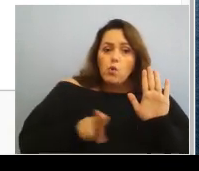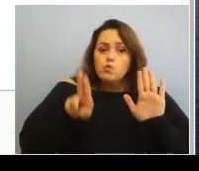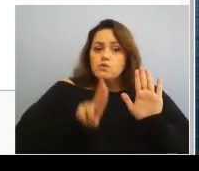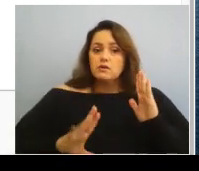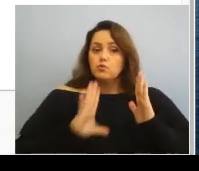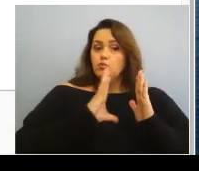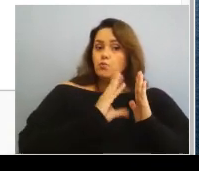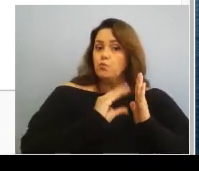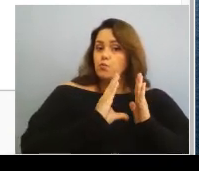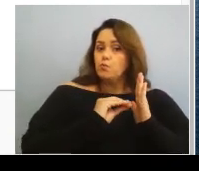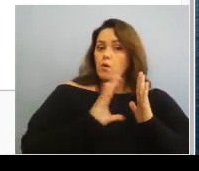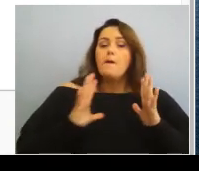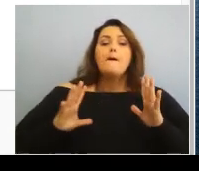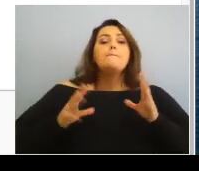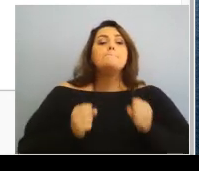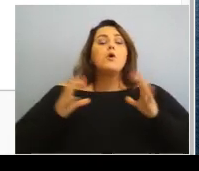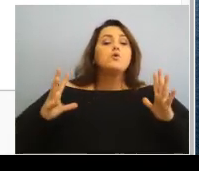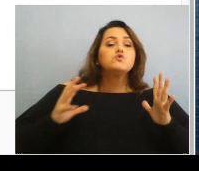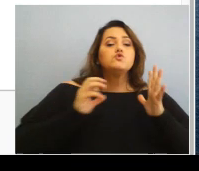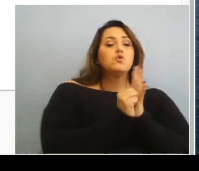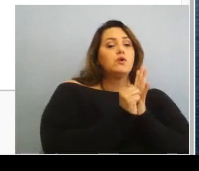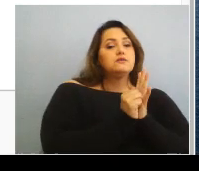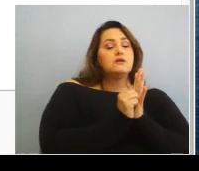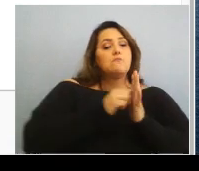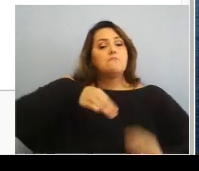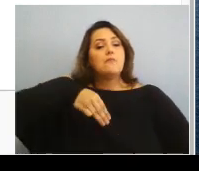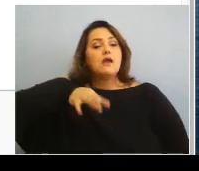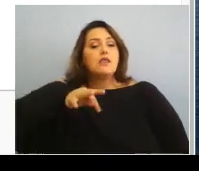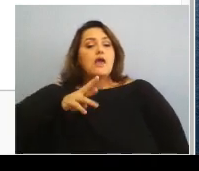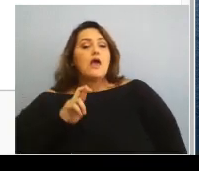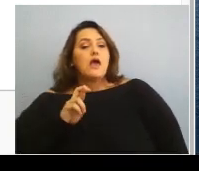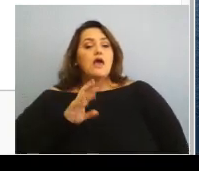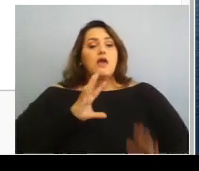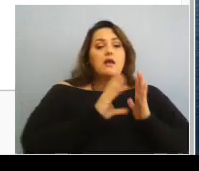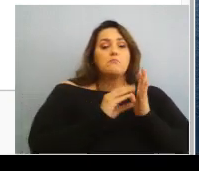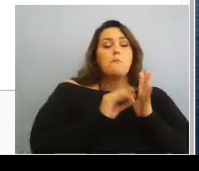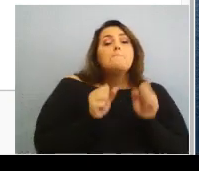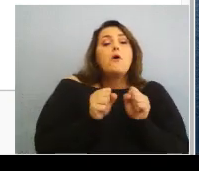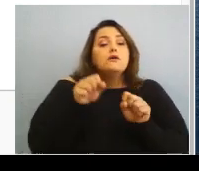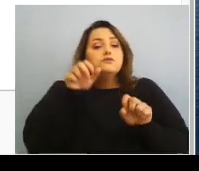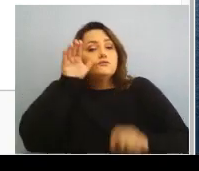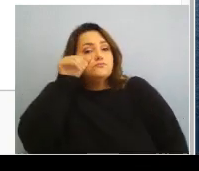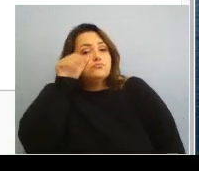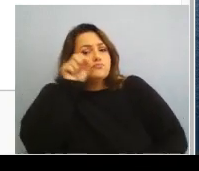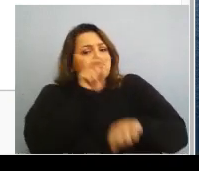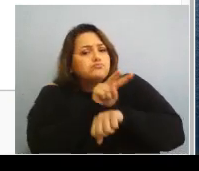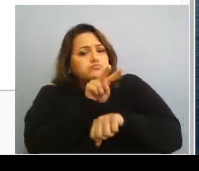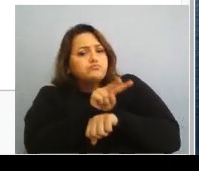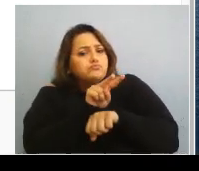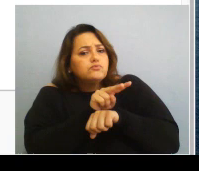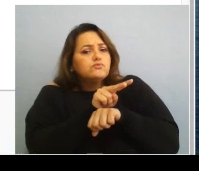um modelo, você pode cadastrar ou editar um modelo de MTR, você pode examinar uma listagem de